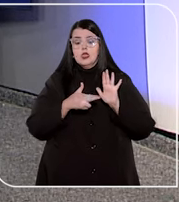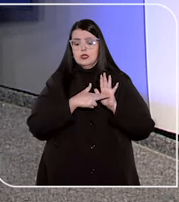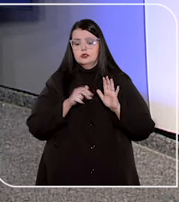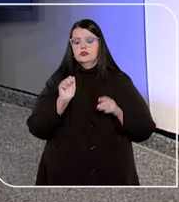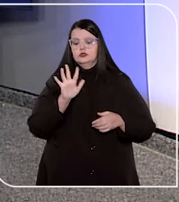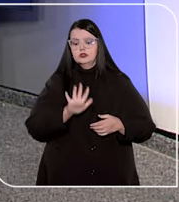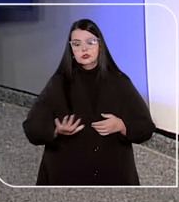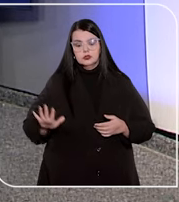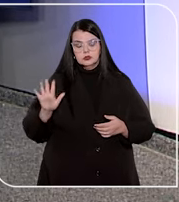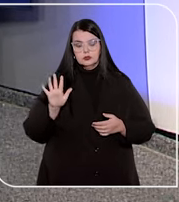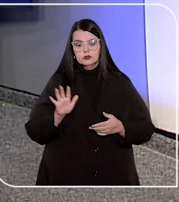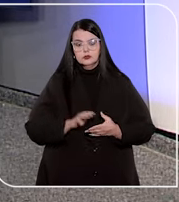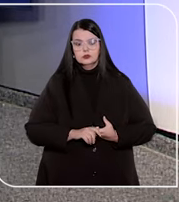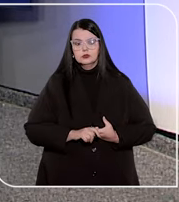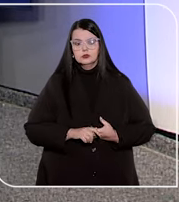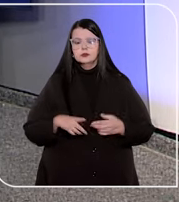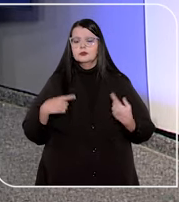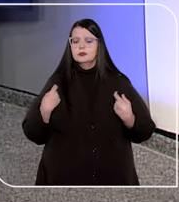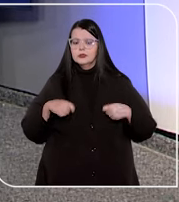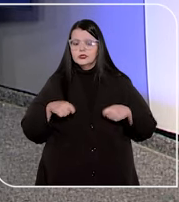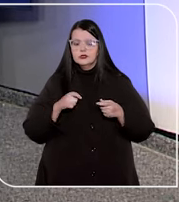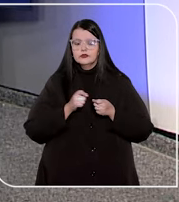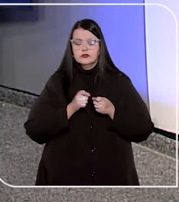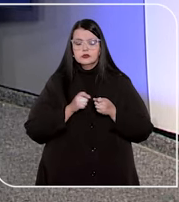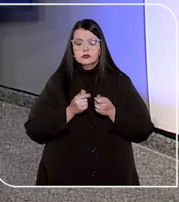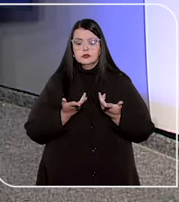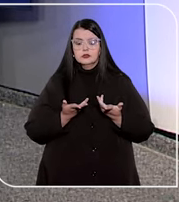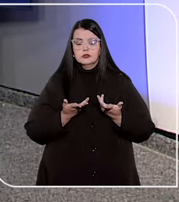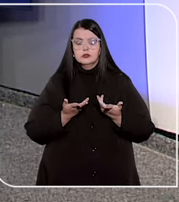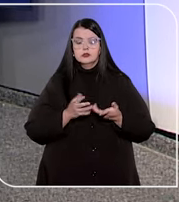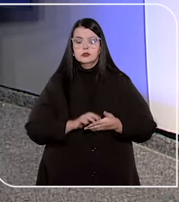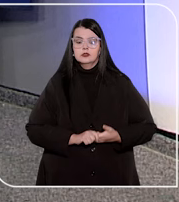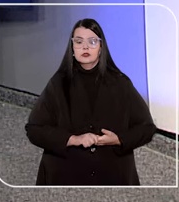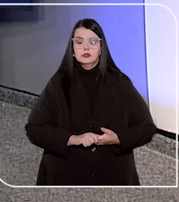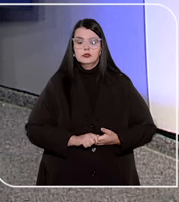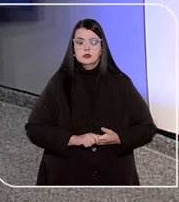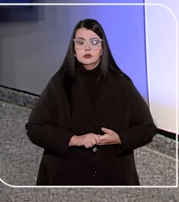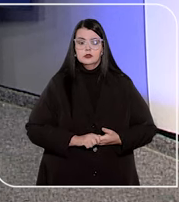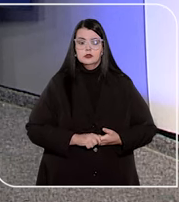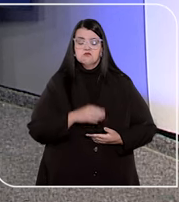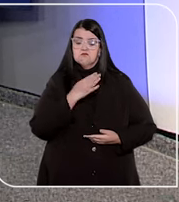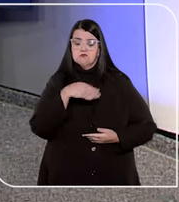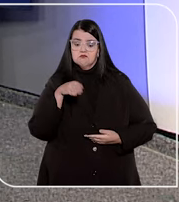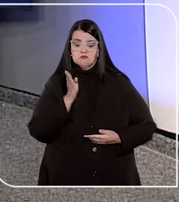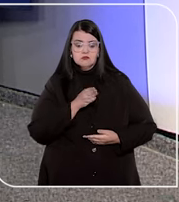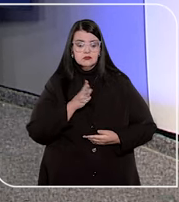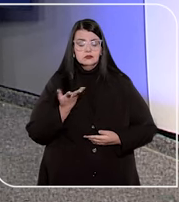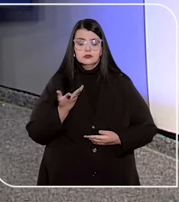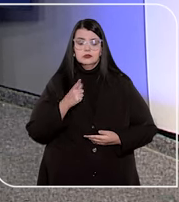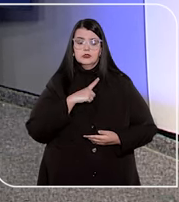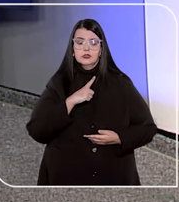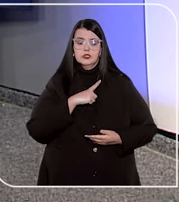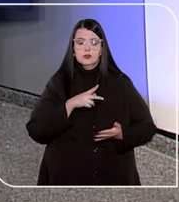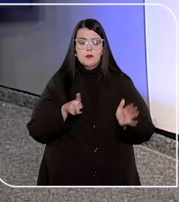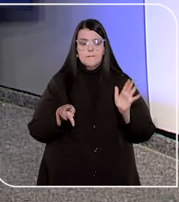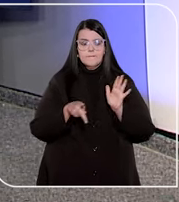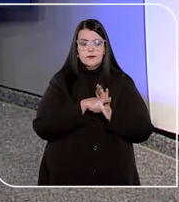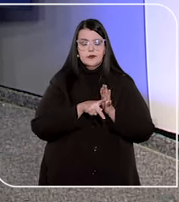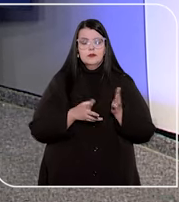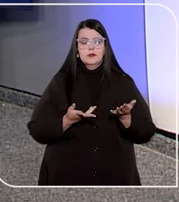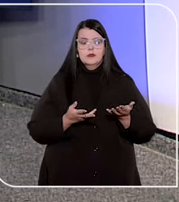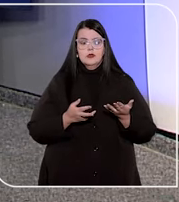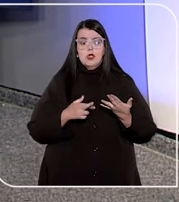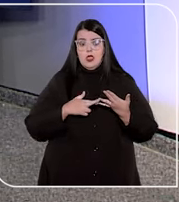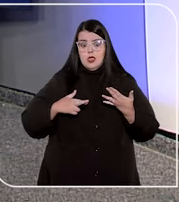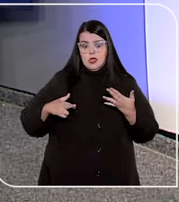geral, o que deve ser feito é o seguinte: é a negativa, né, de seguimento a esse recurso,